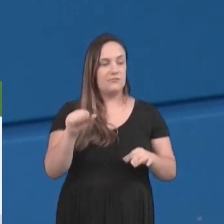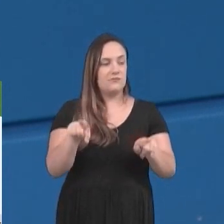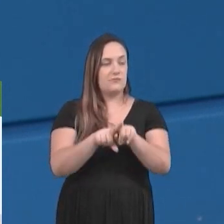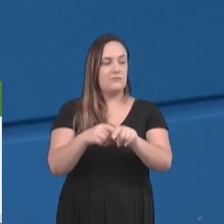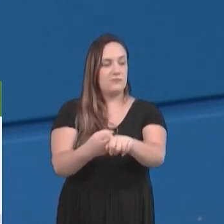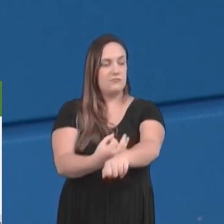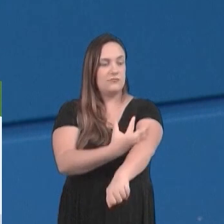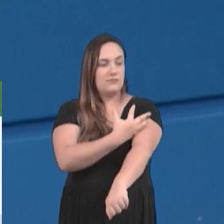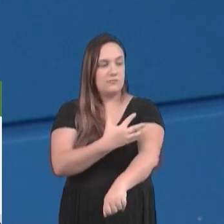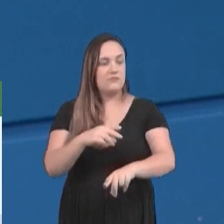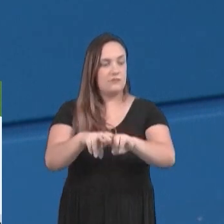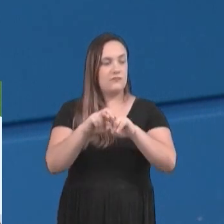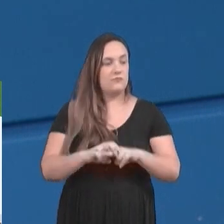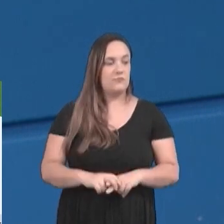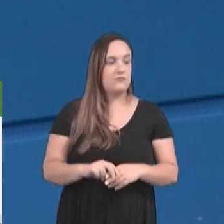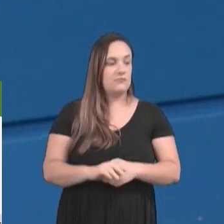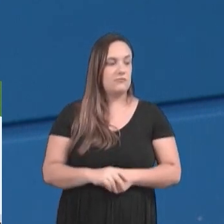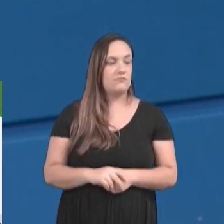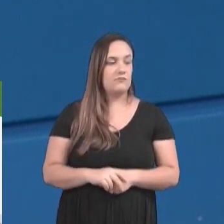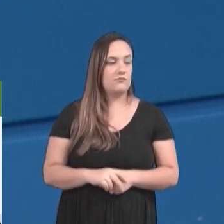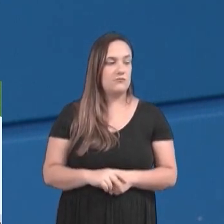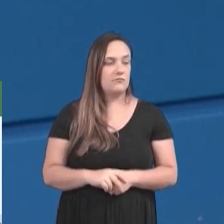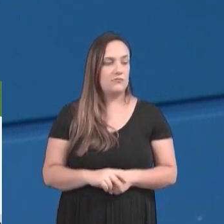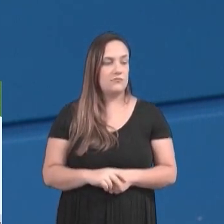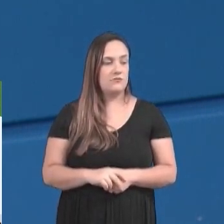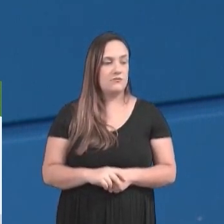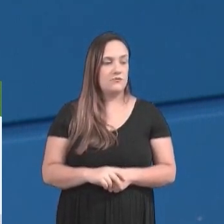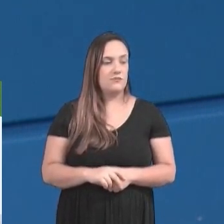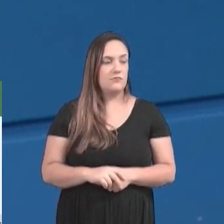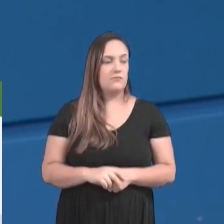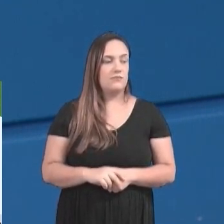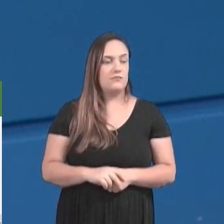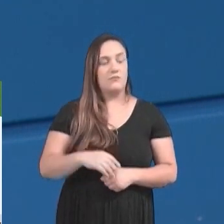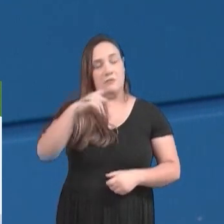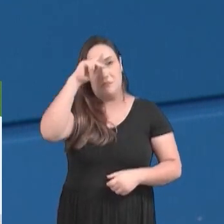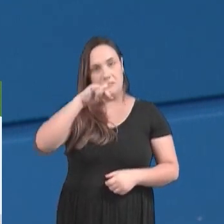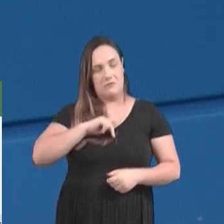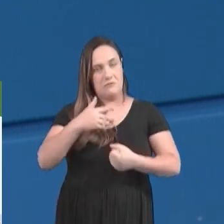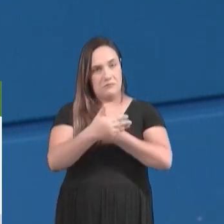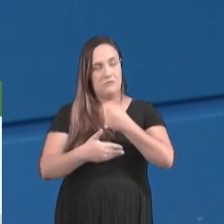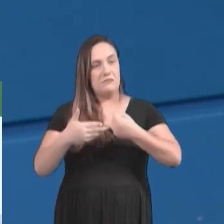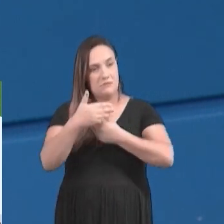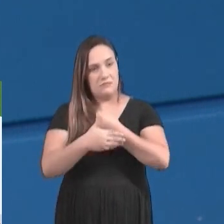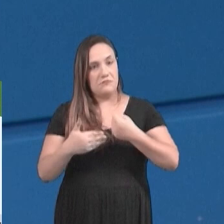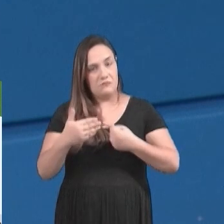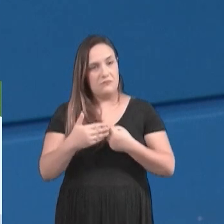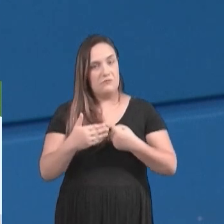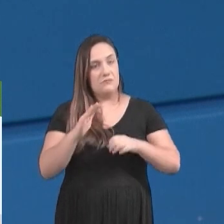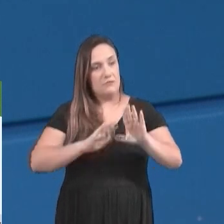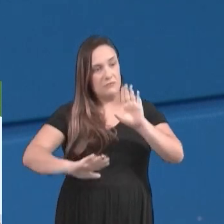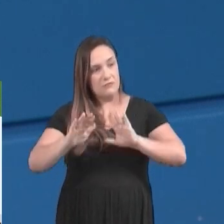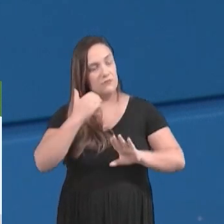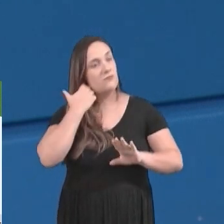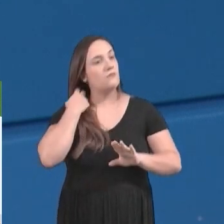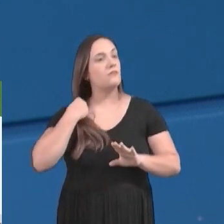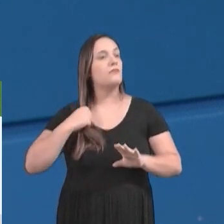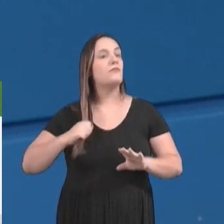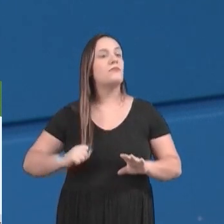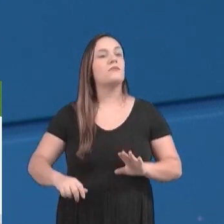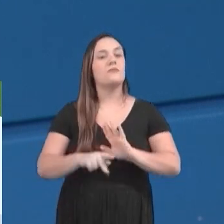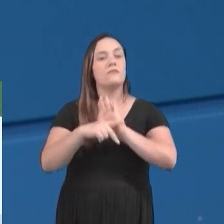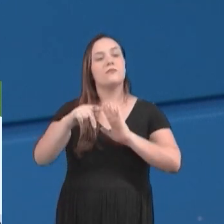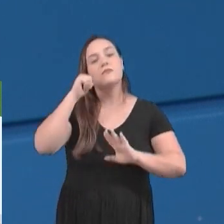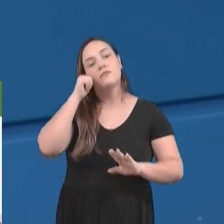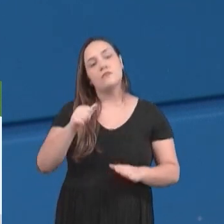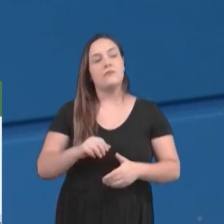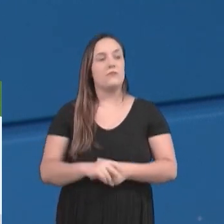A criação do Programa Estadual de Promoção de Defesa Pessoal e da autoproteção responsáveis